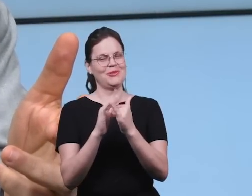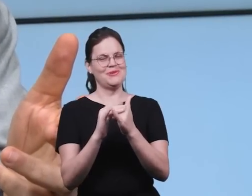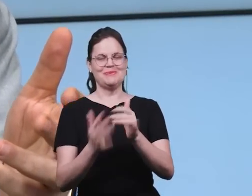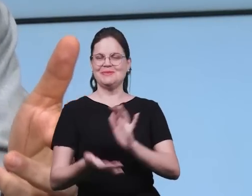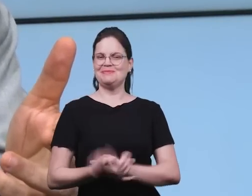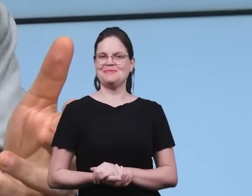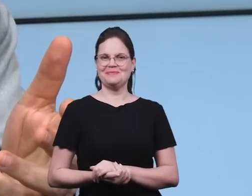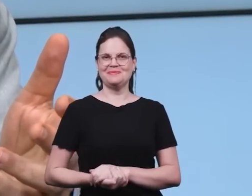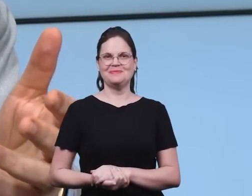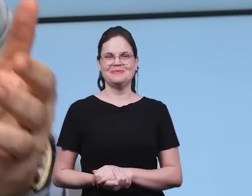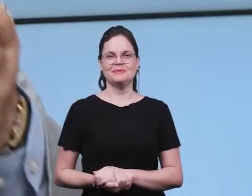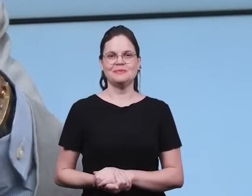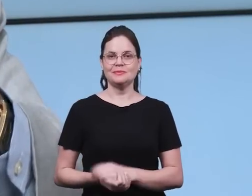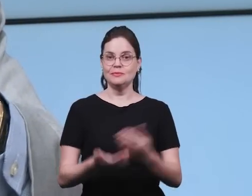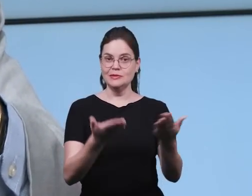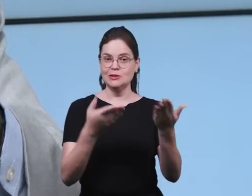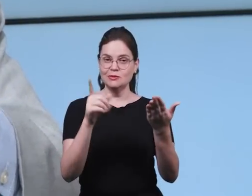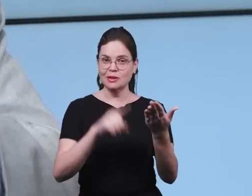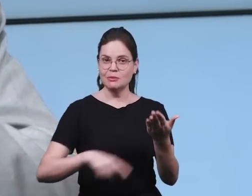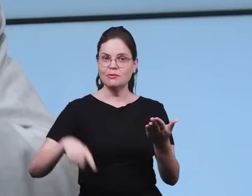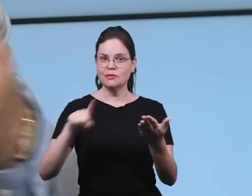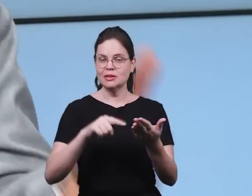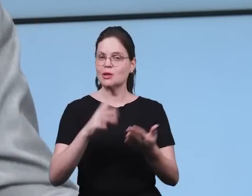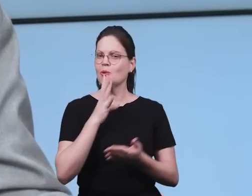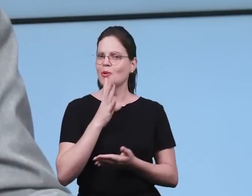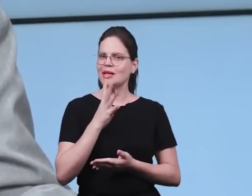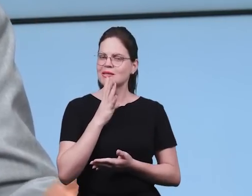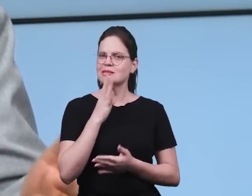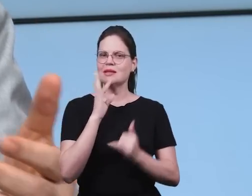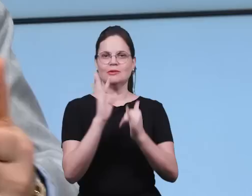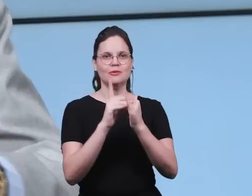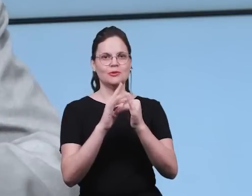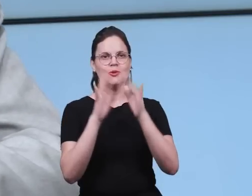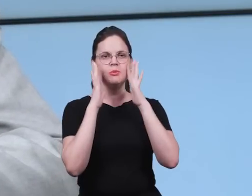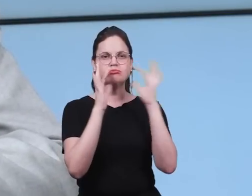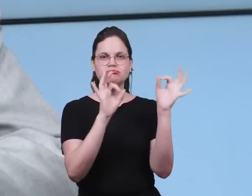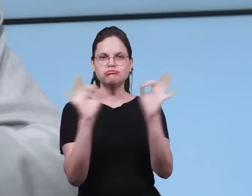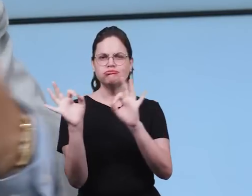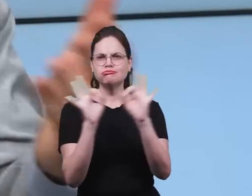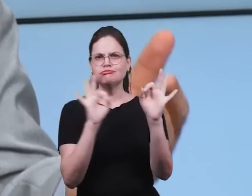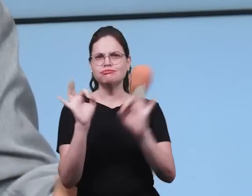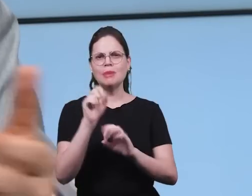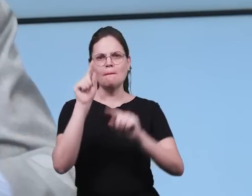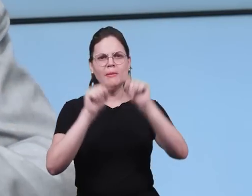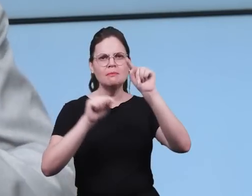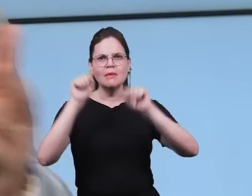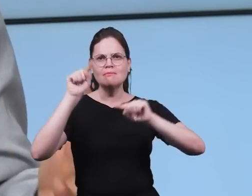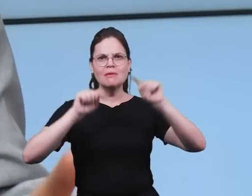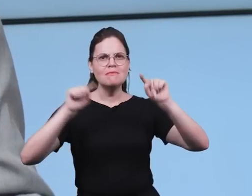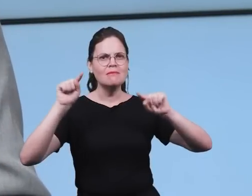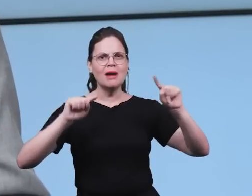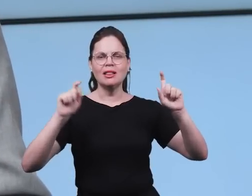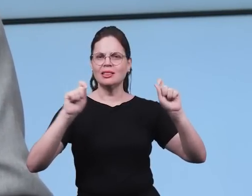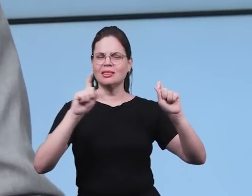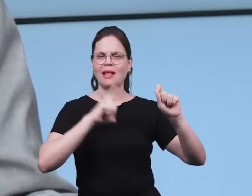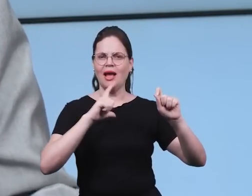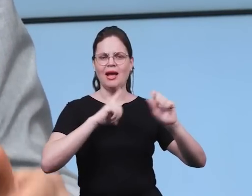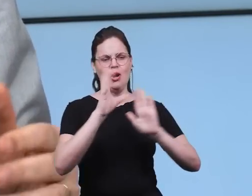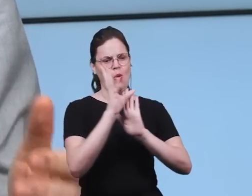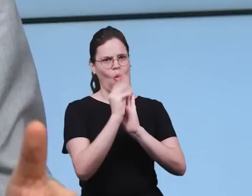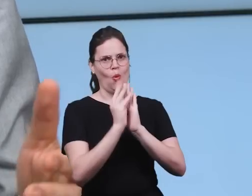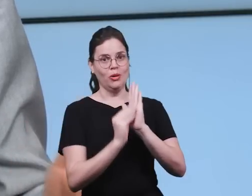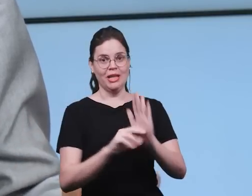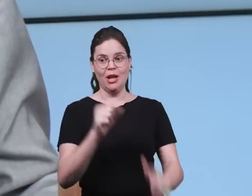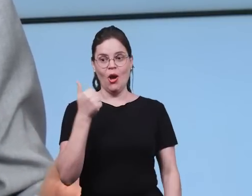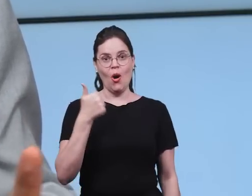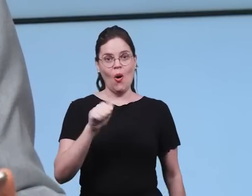esse canal, nosso canal. Nós convidamos você a conhecer o nosso canal, a navegar pelos diversos conteúdos. São mais de